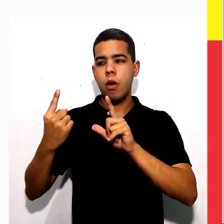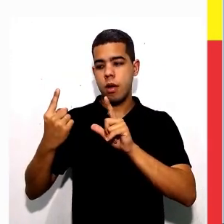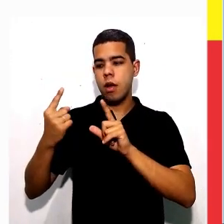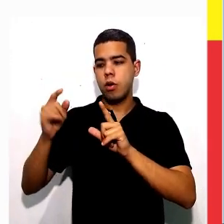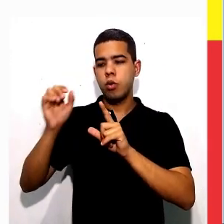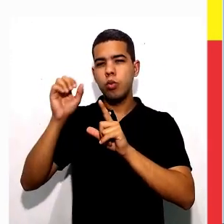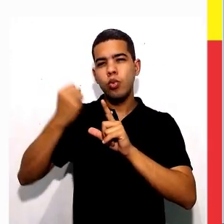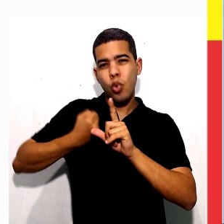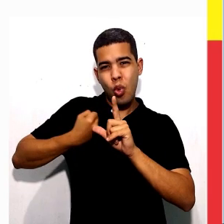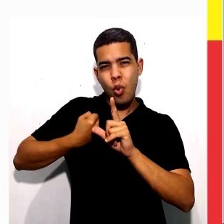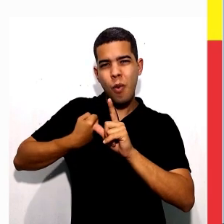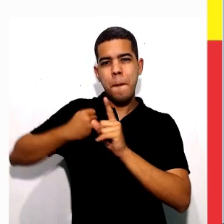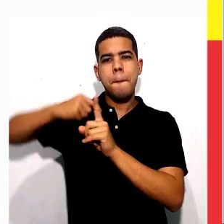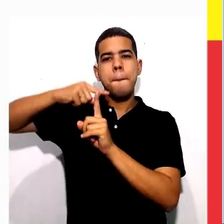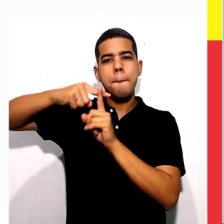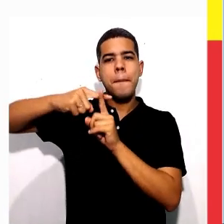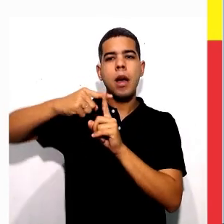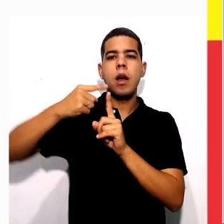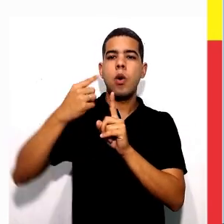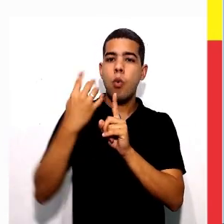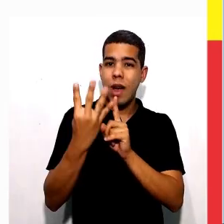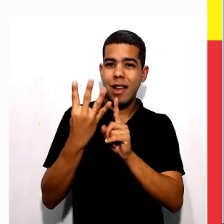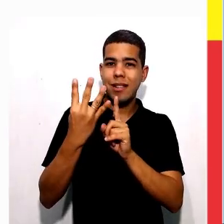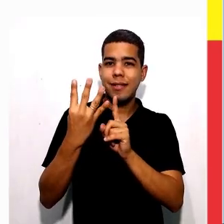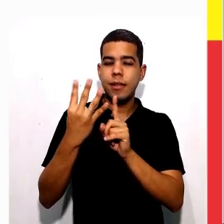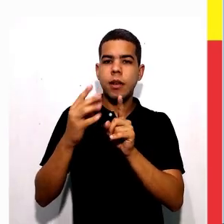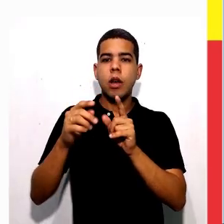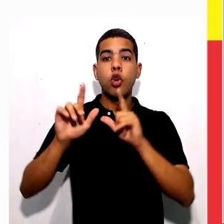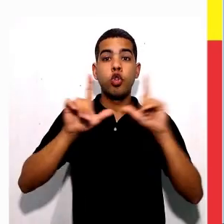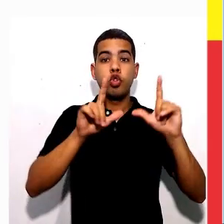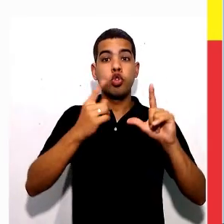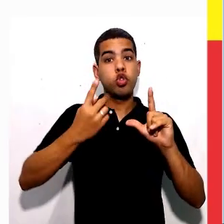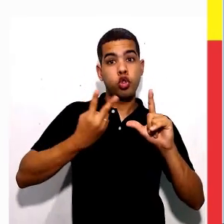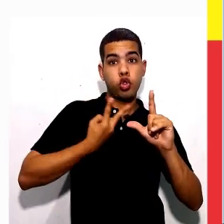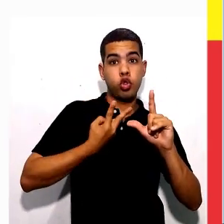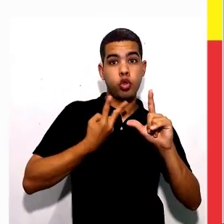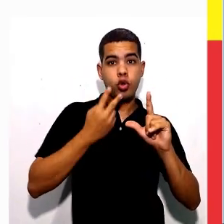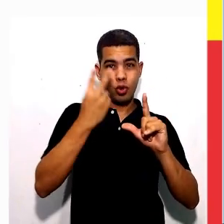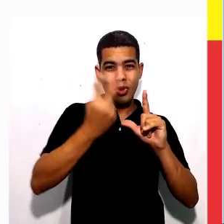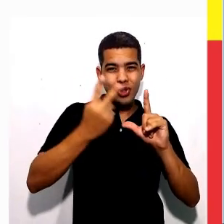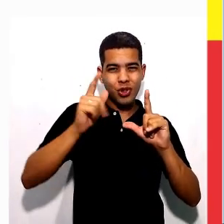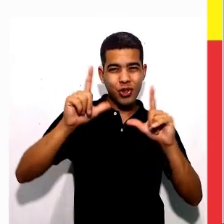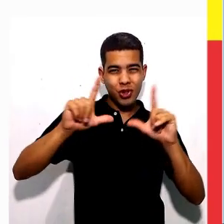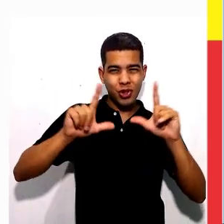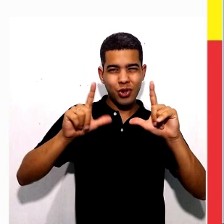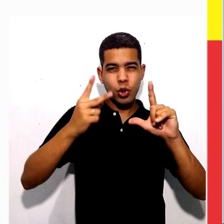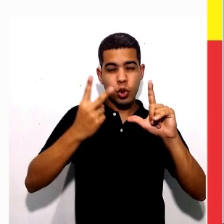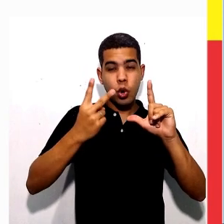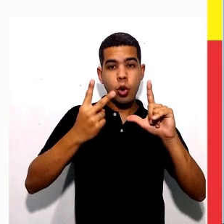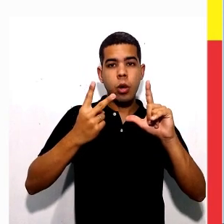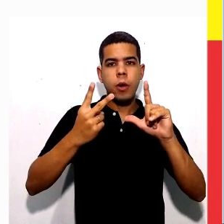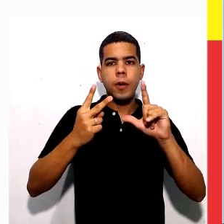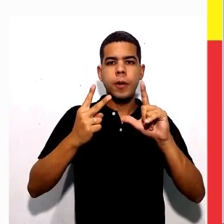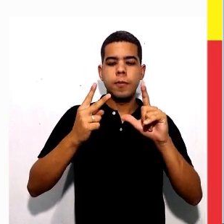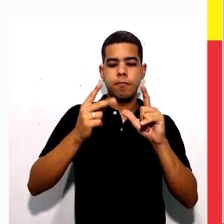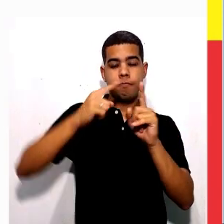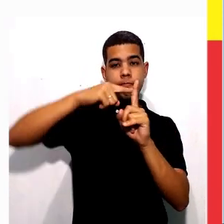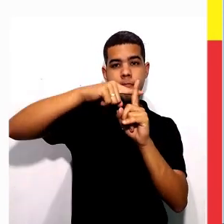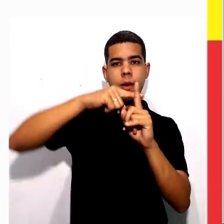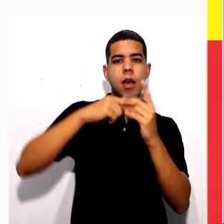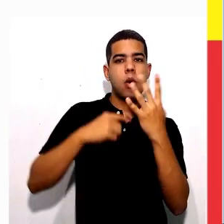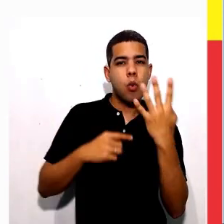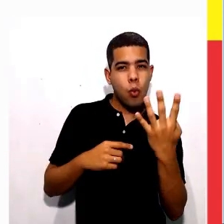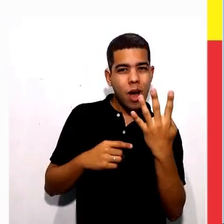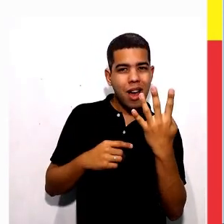4, soma 4. Da figura 2 para a figura 3, razão 4, soma 4. Então, veja aqui, a figura 3, conforme está aí